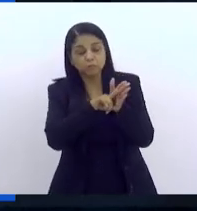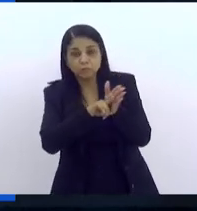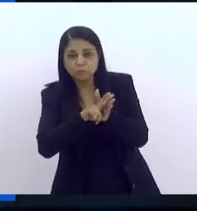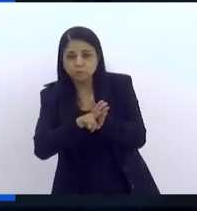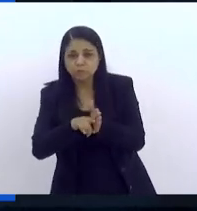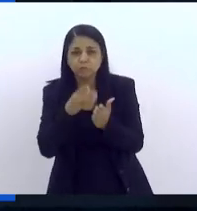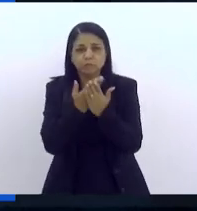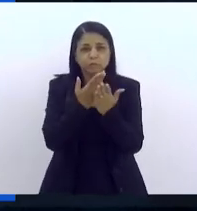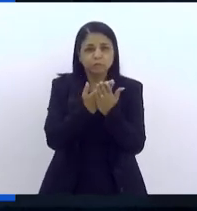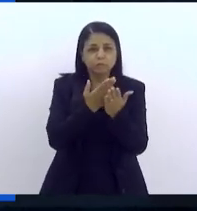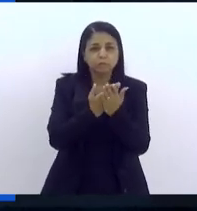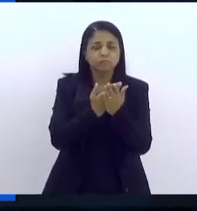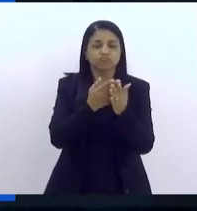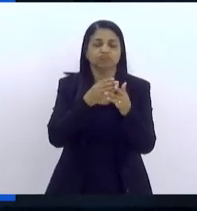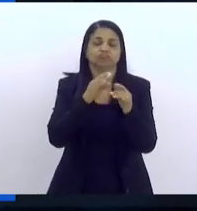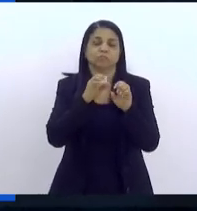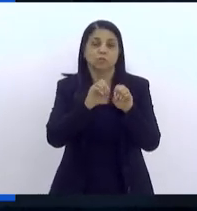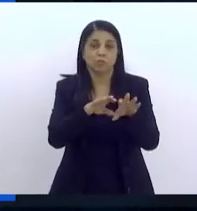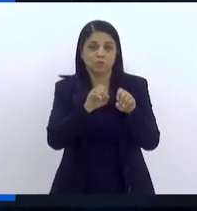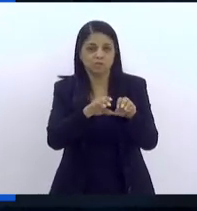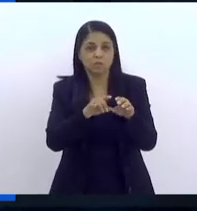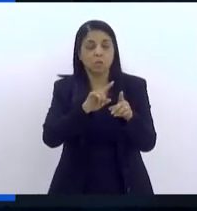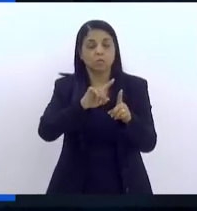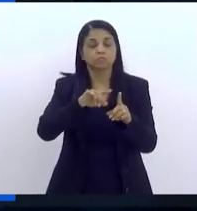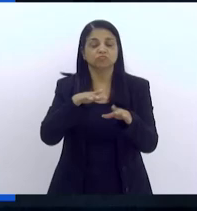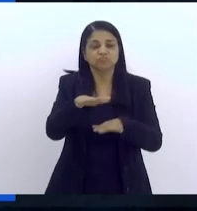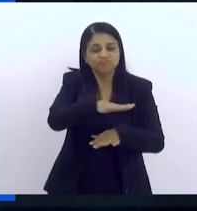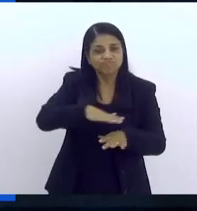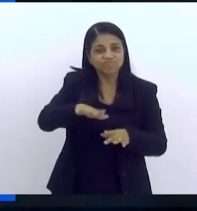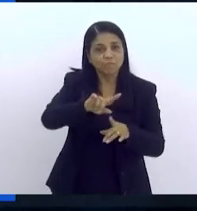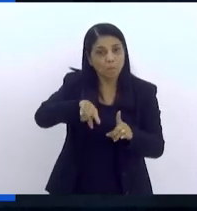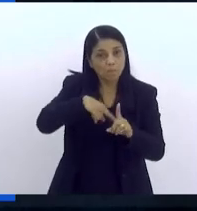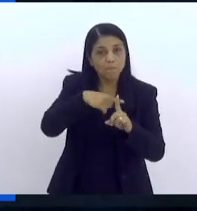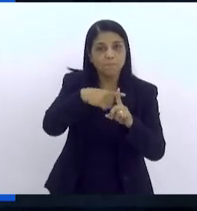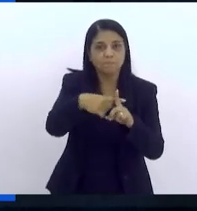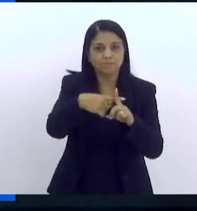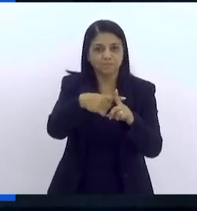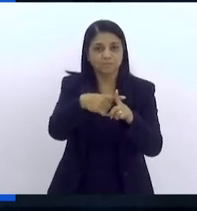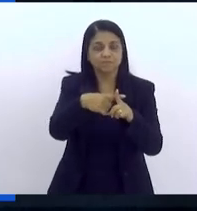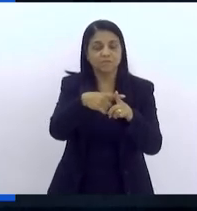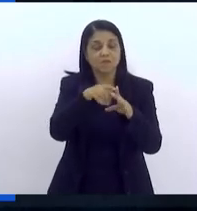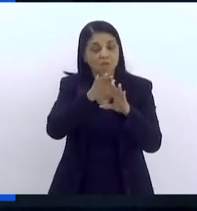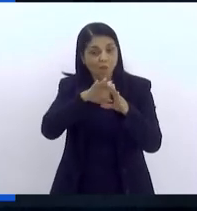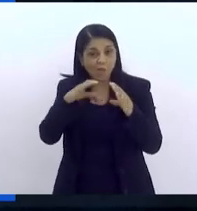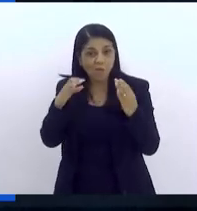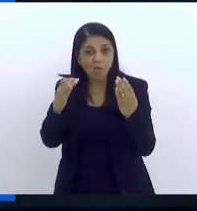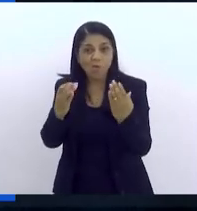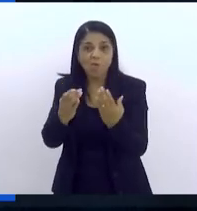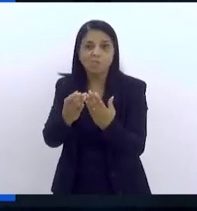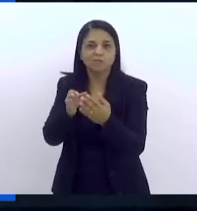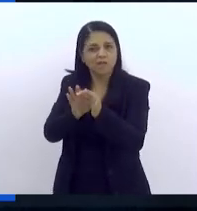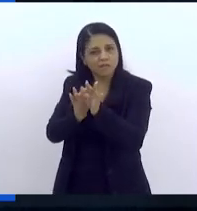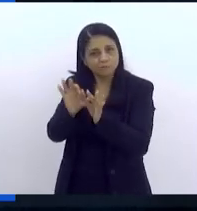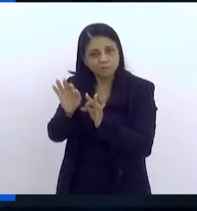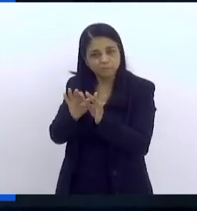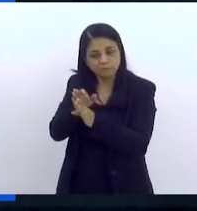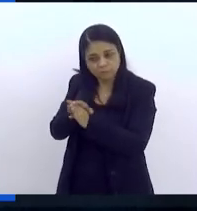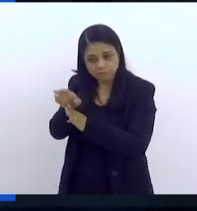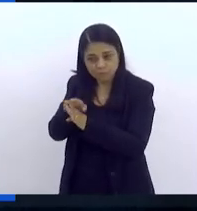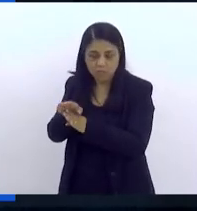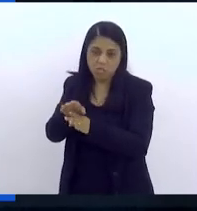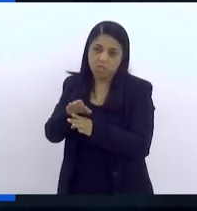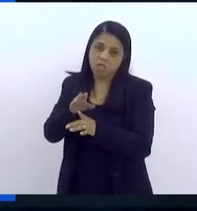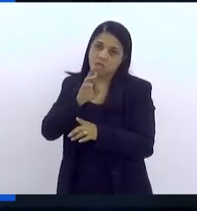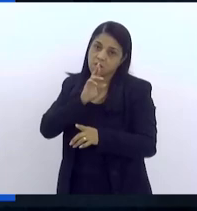sobre o clima falar e um clima escolar positivo também E aí preparar a comunidade para responder não apenas a tiroteio